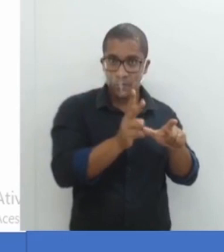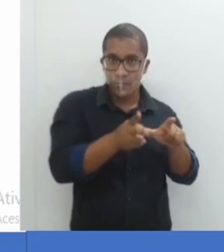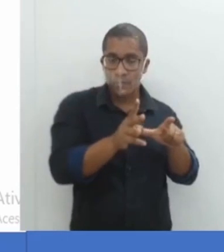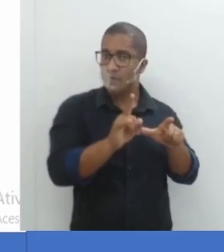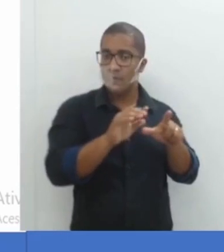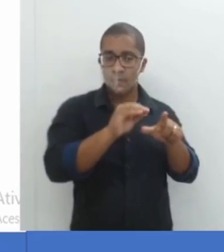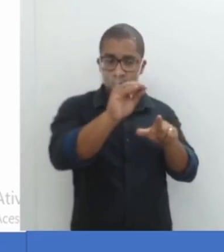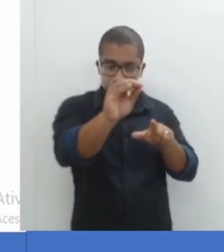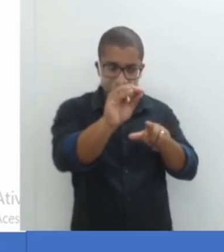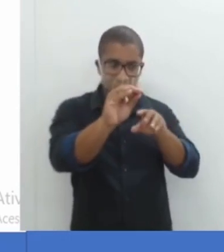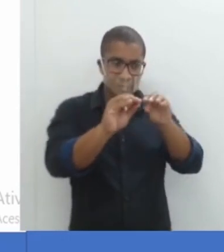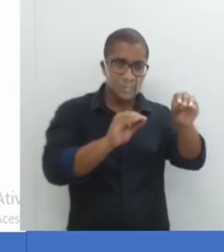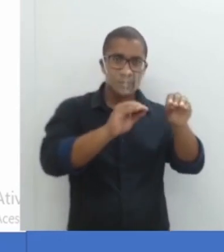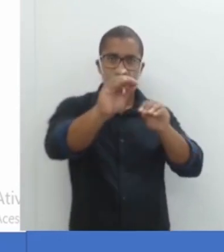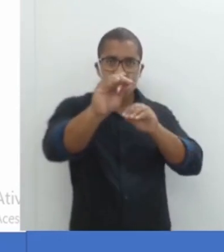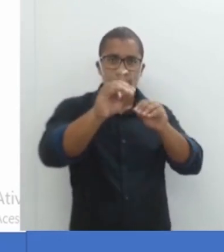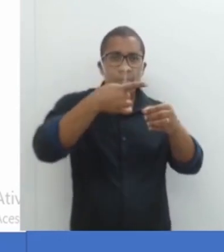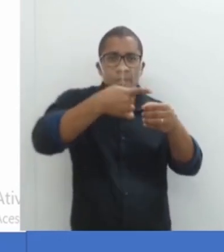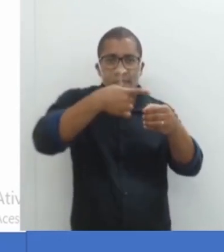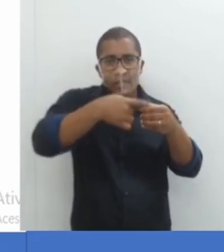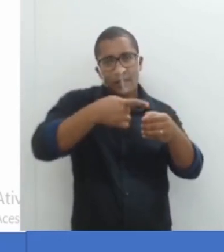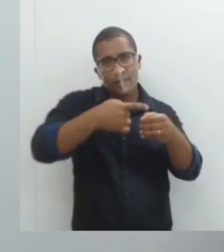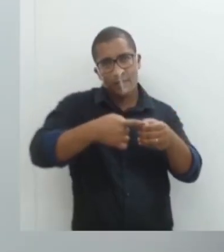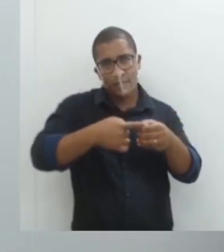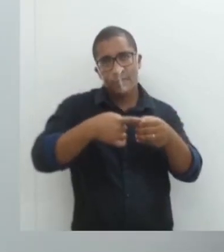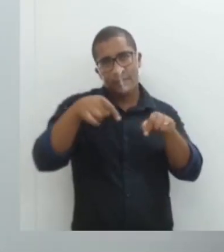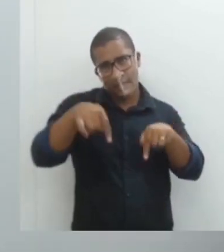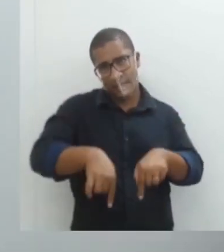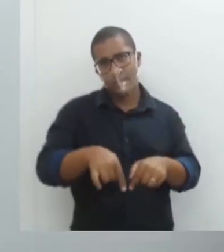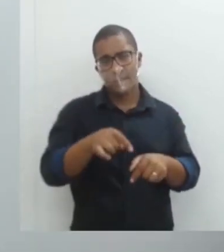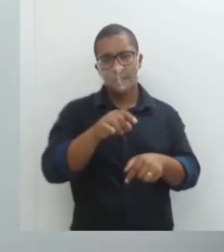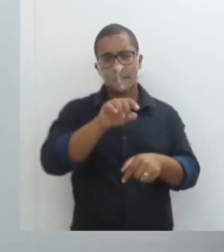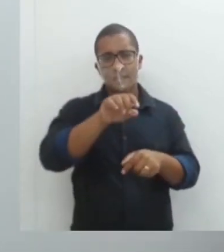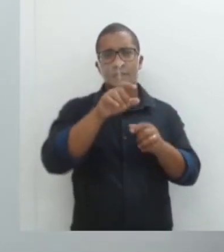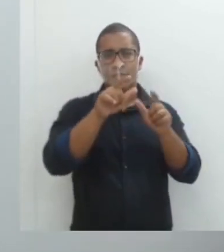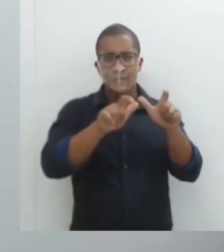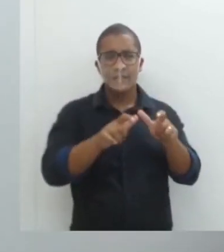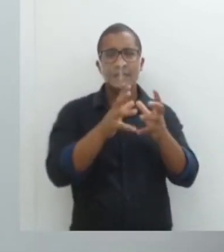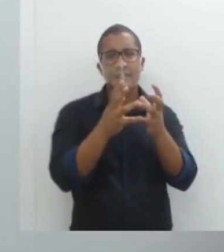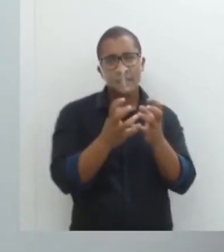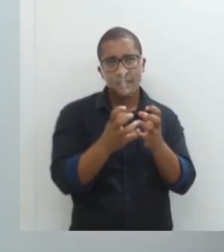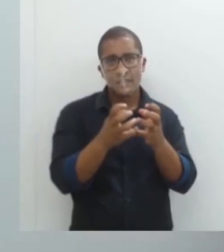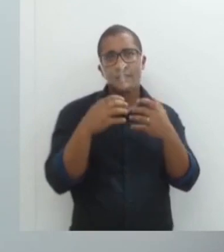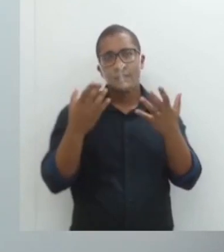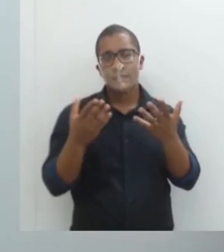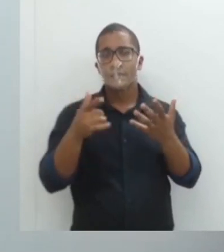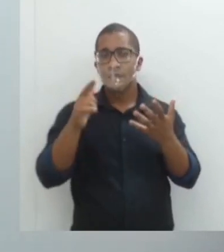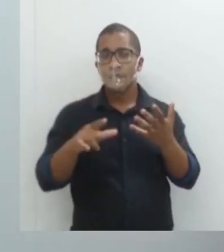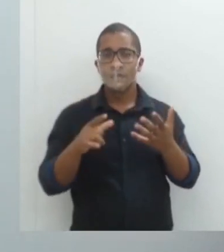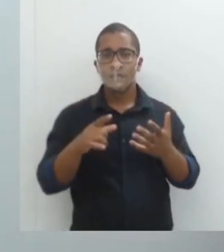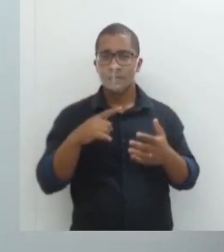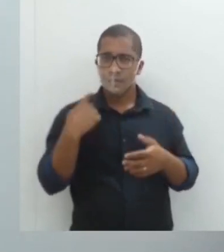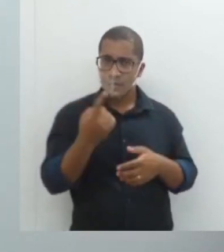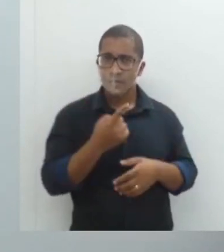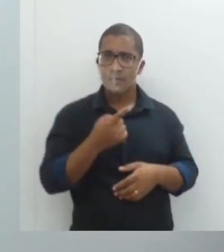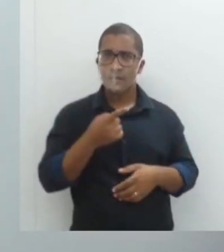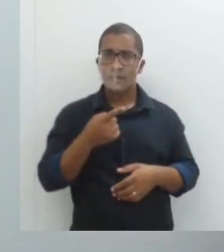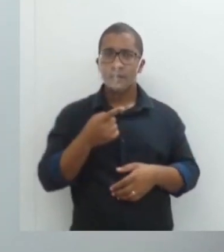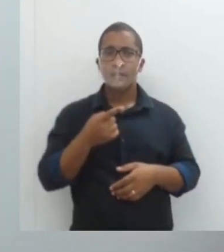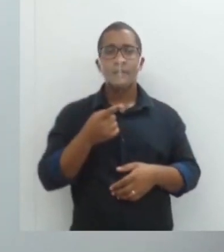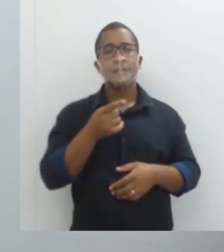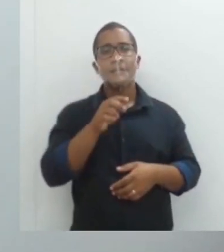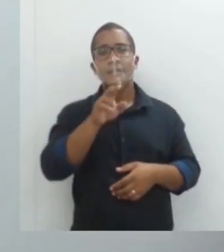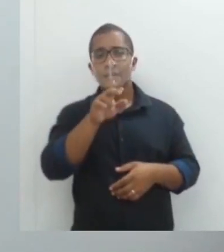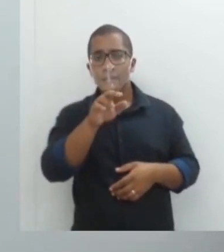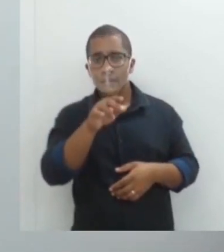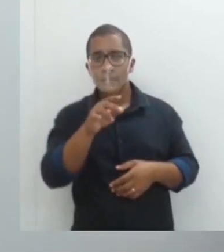estado. Bem, mais uma vez, reforçando essa ideia. O que é que acontece? Os nossos irmãos, fundadores